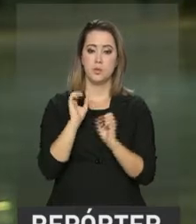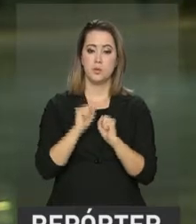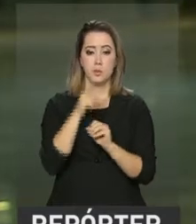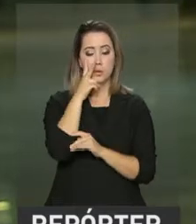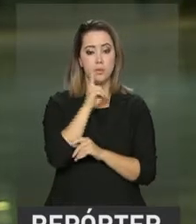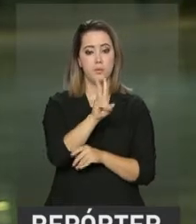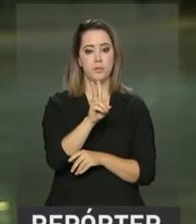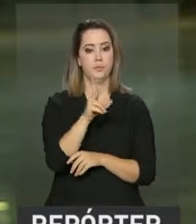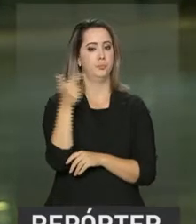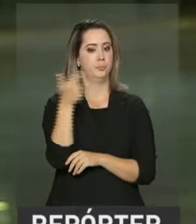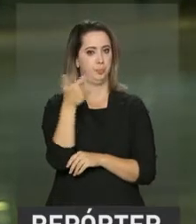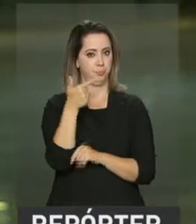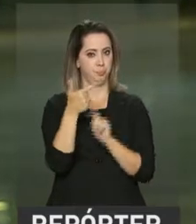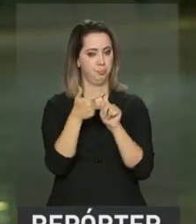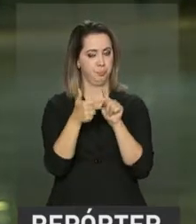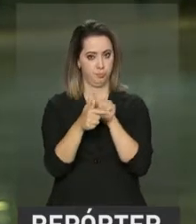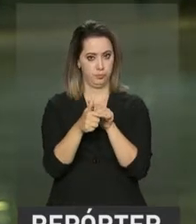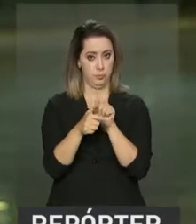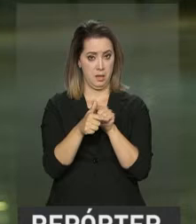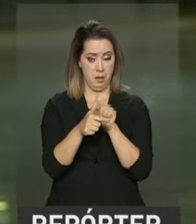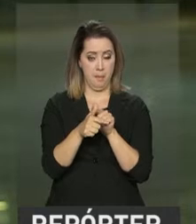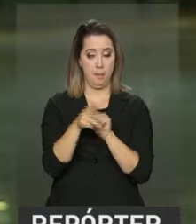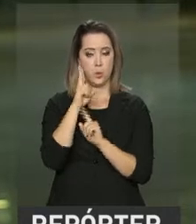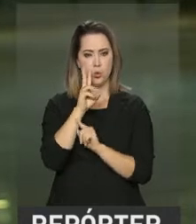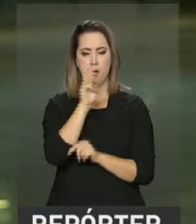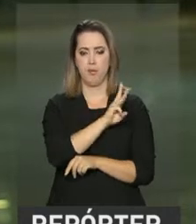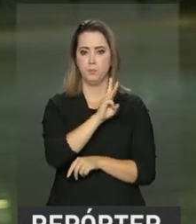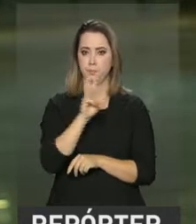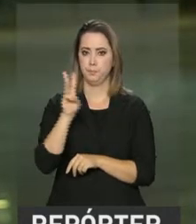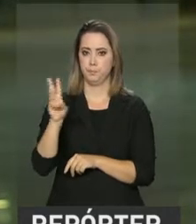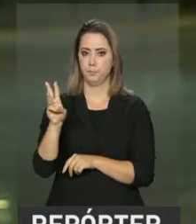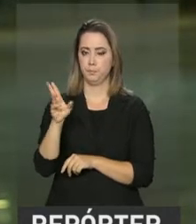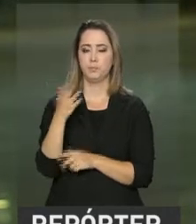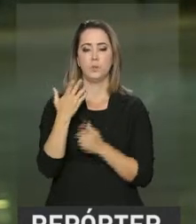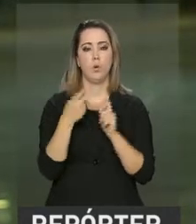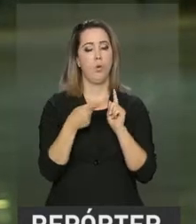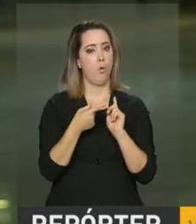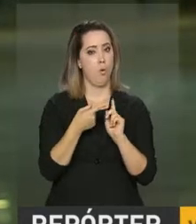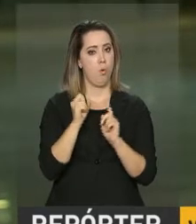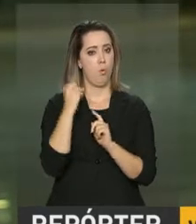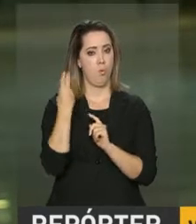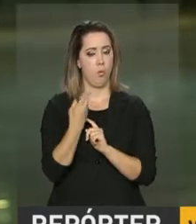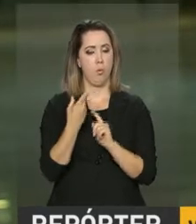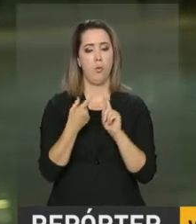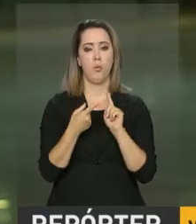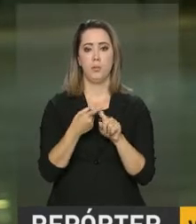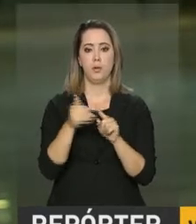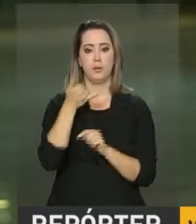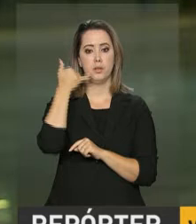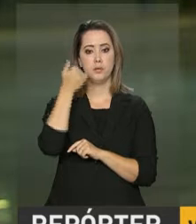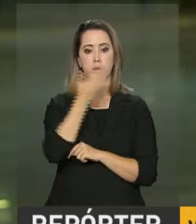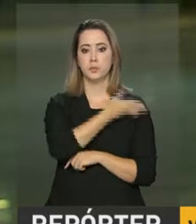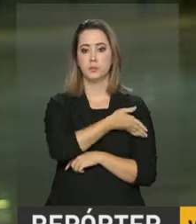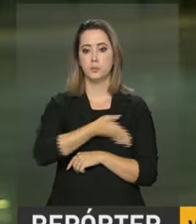podem fazer isso de duas formas: no site da Receita Federal, na internet, ou pelo Receita Fone,